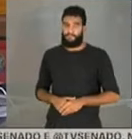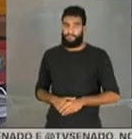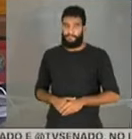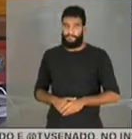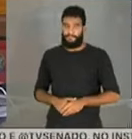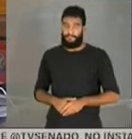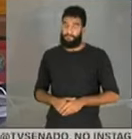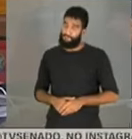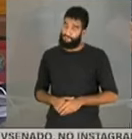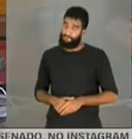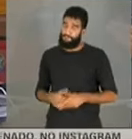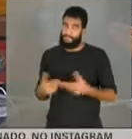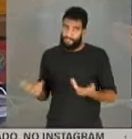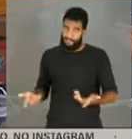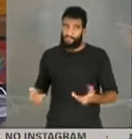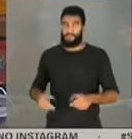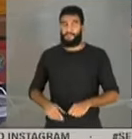Bom,